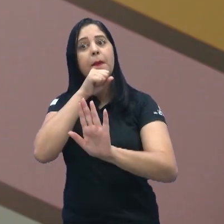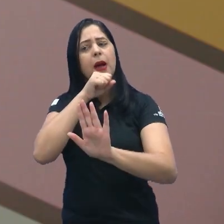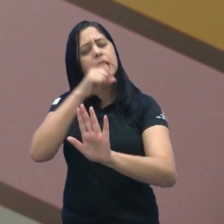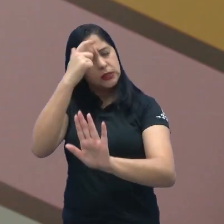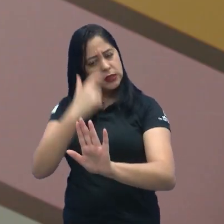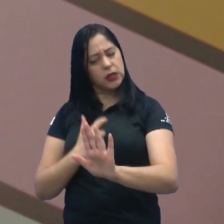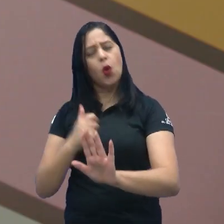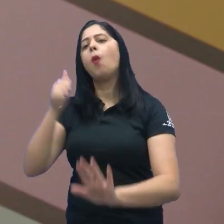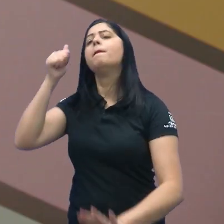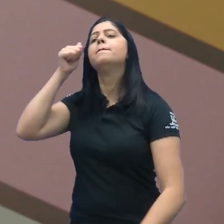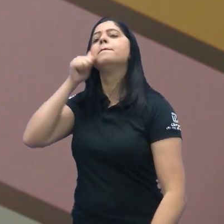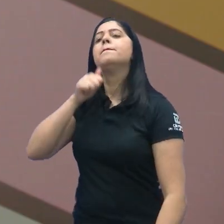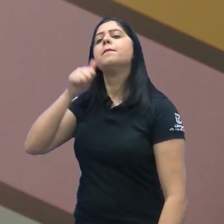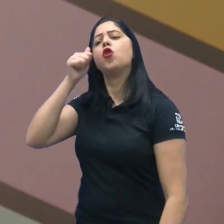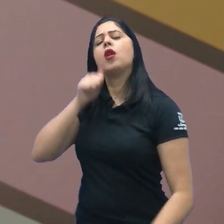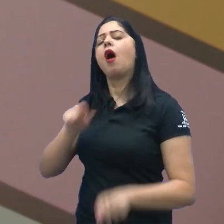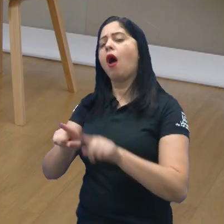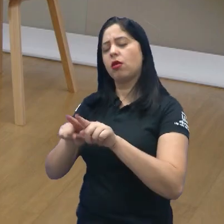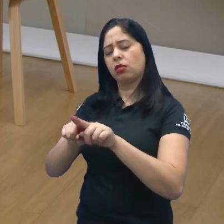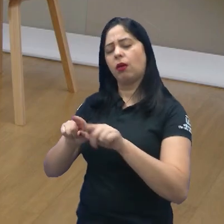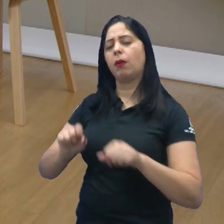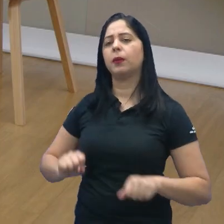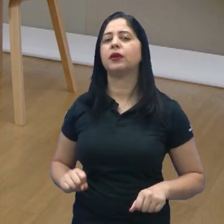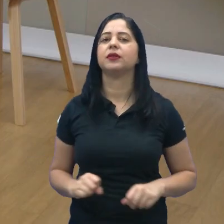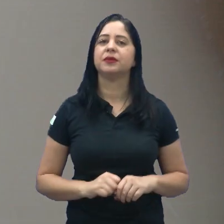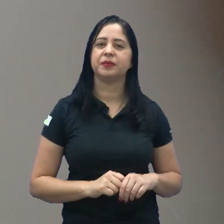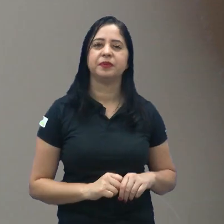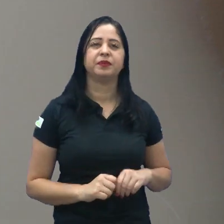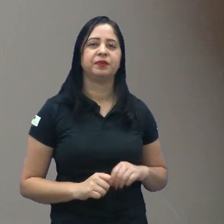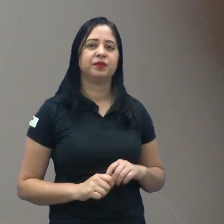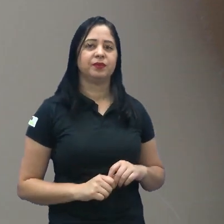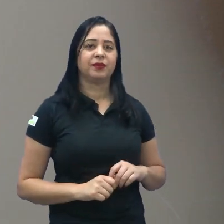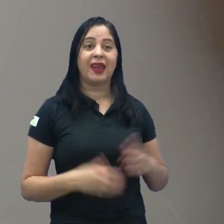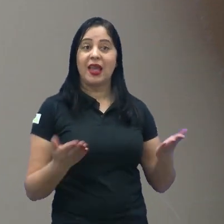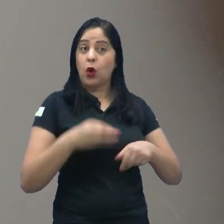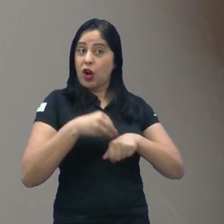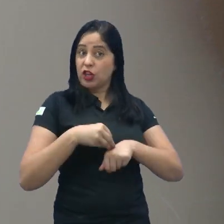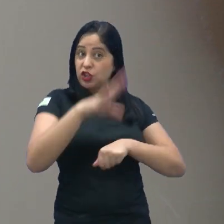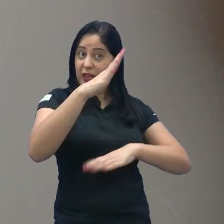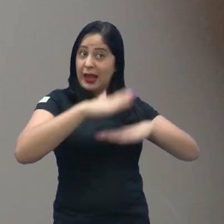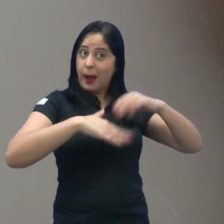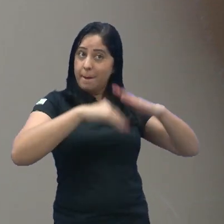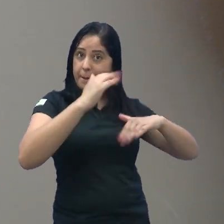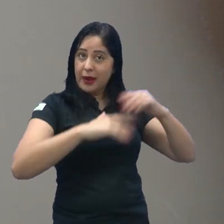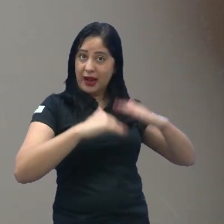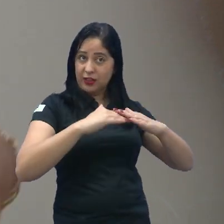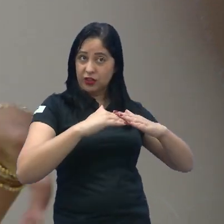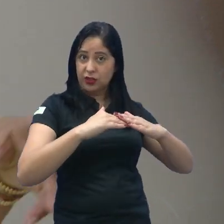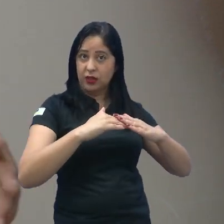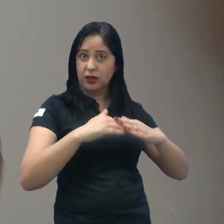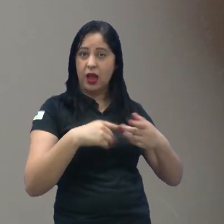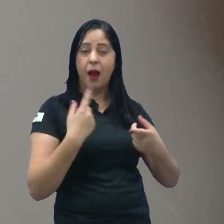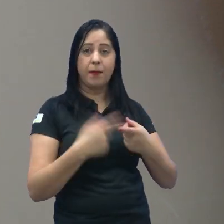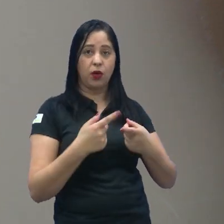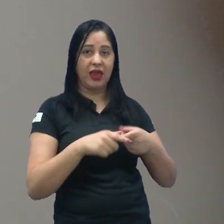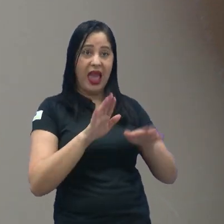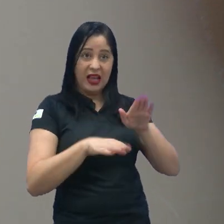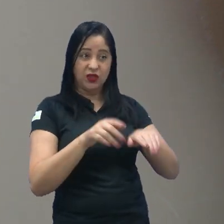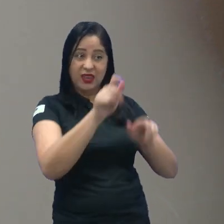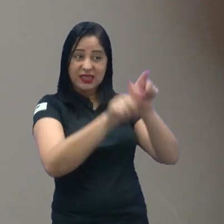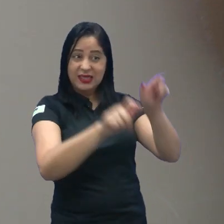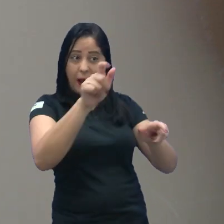isso aí é importantíssimo. Perfeito, Van. E agora dicas práticas para as mulheres que muitas vezes elas, até com a rede de apoio, elas se